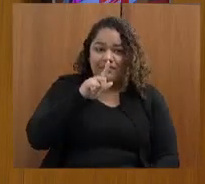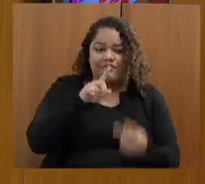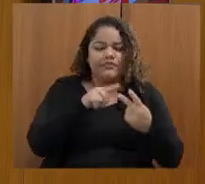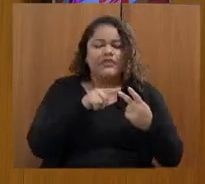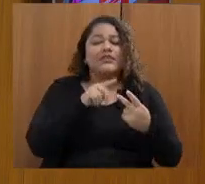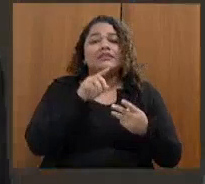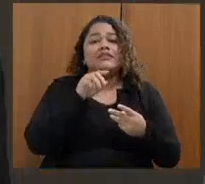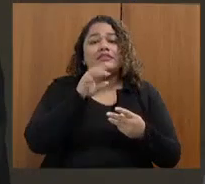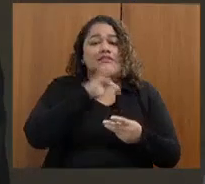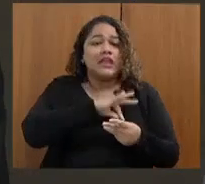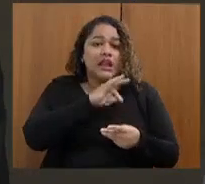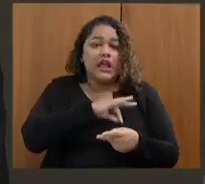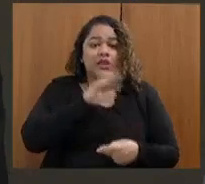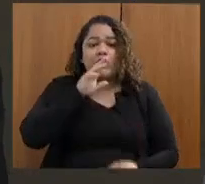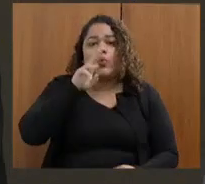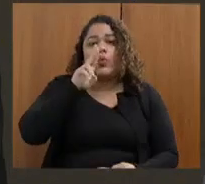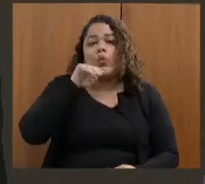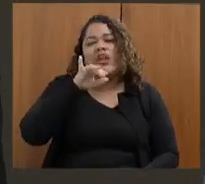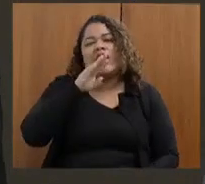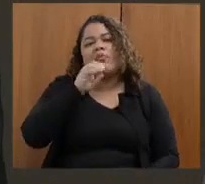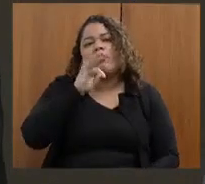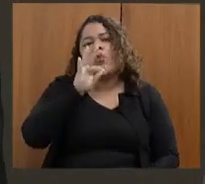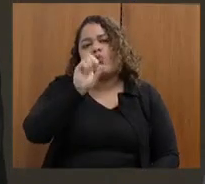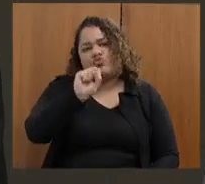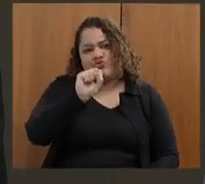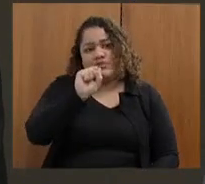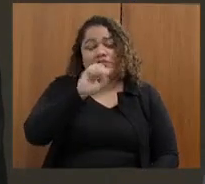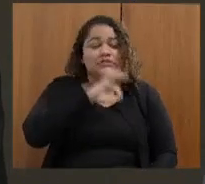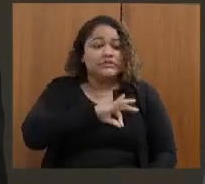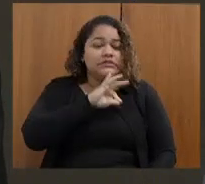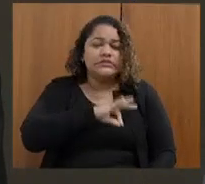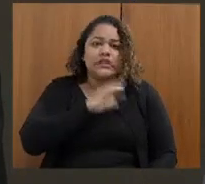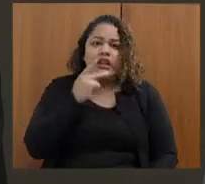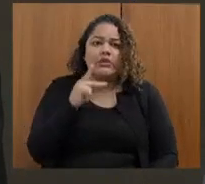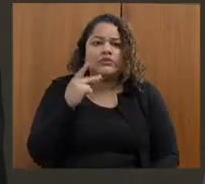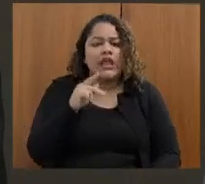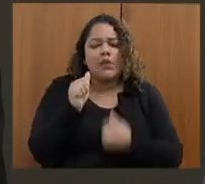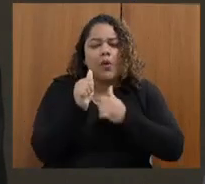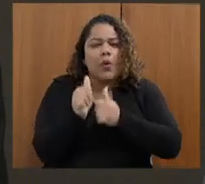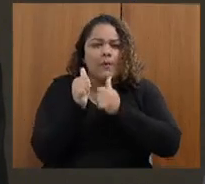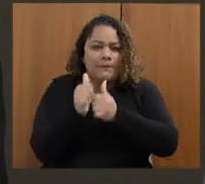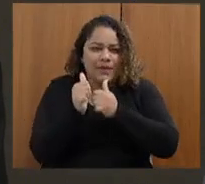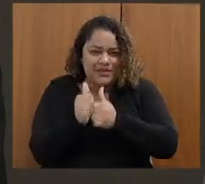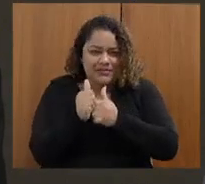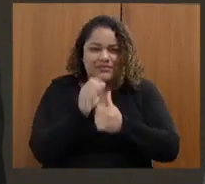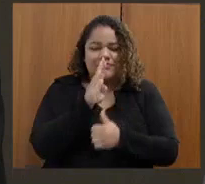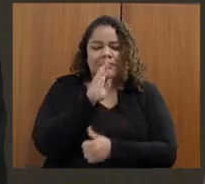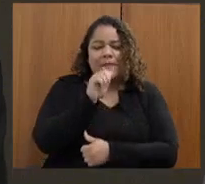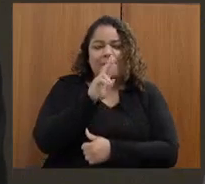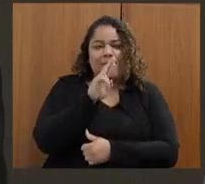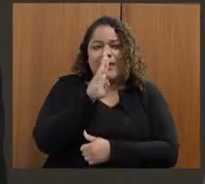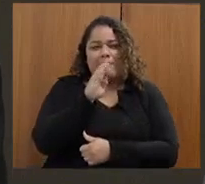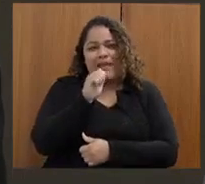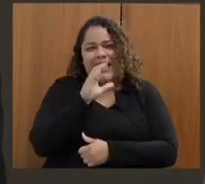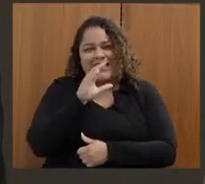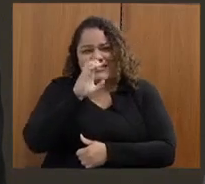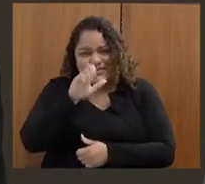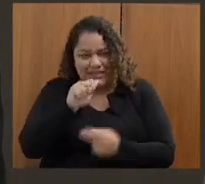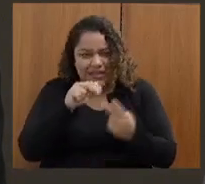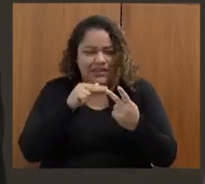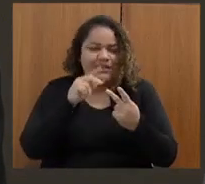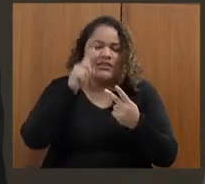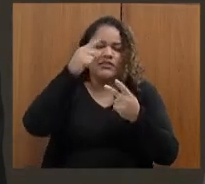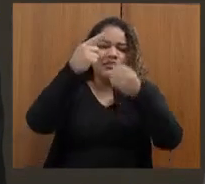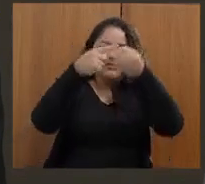uma eu acompanho né Principalmente ali o babacena as unidades né Leopoldina